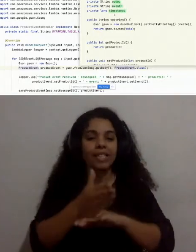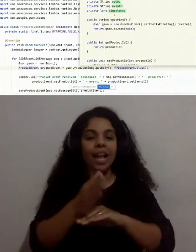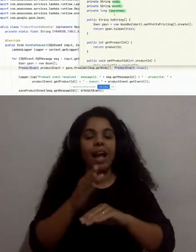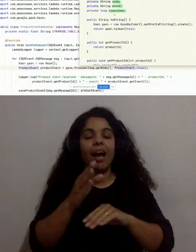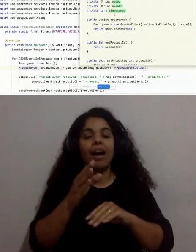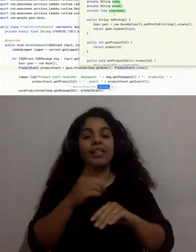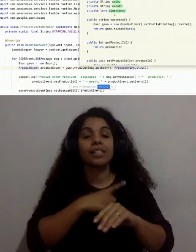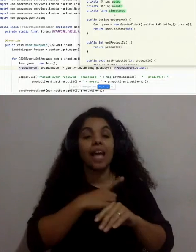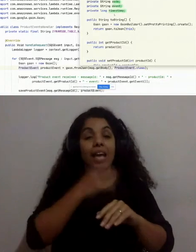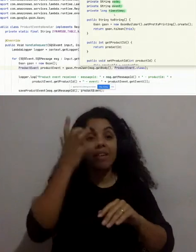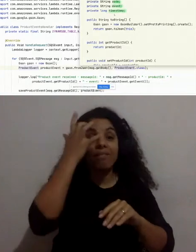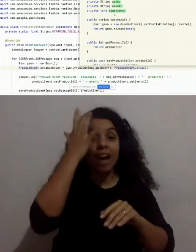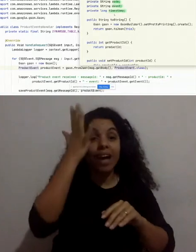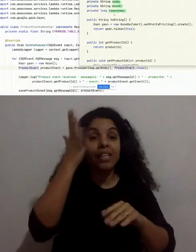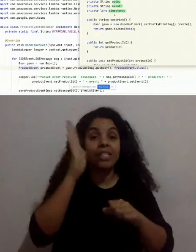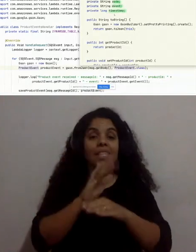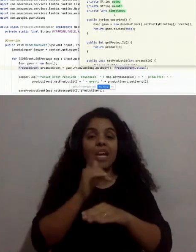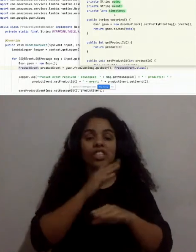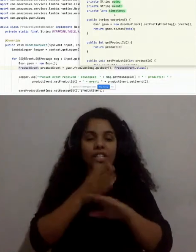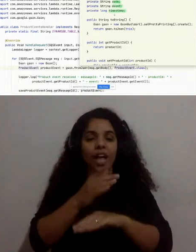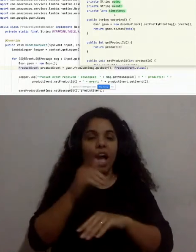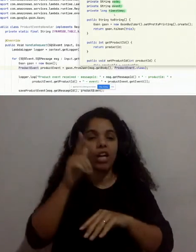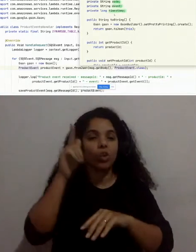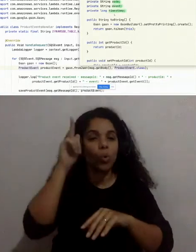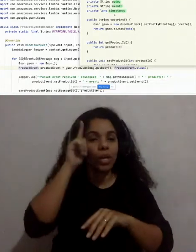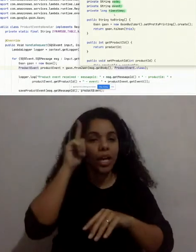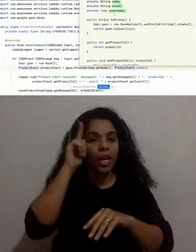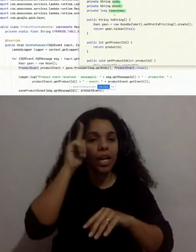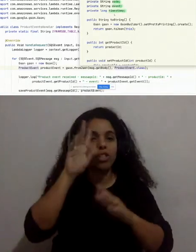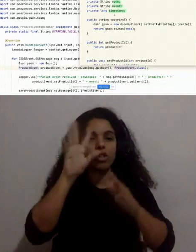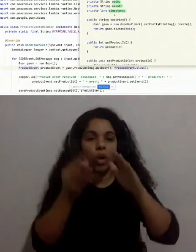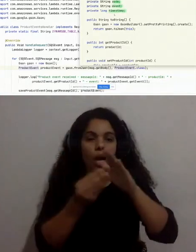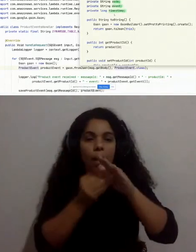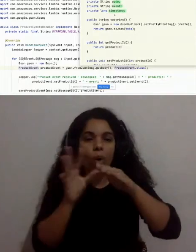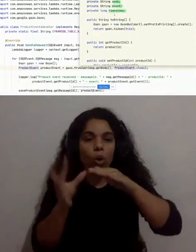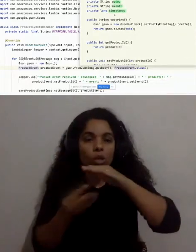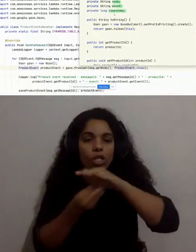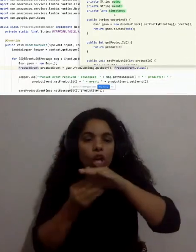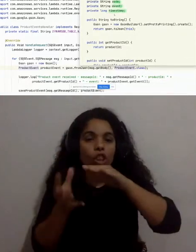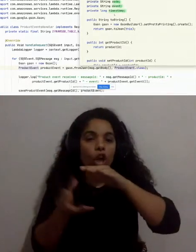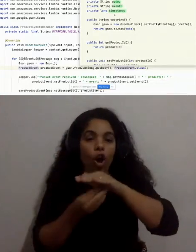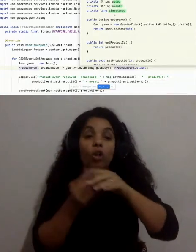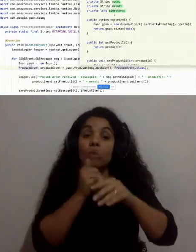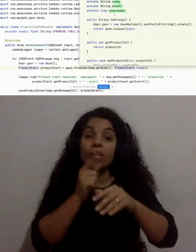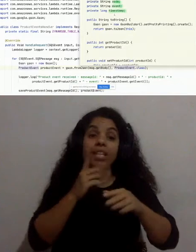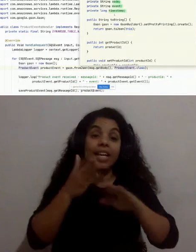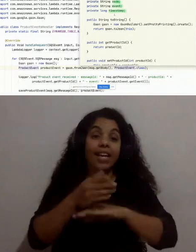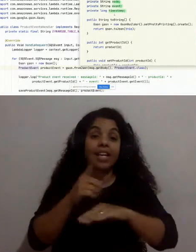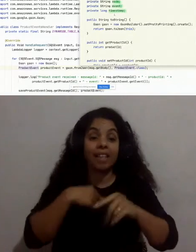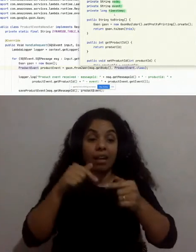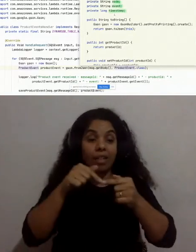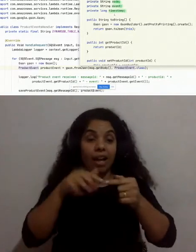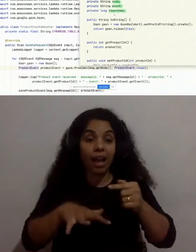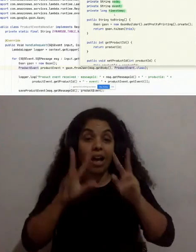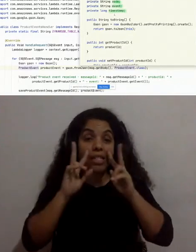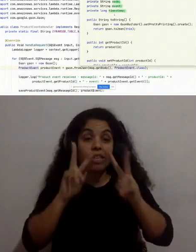tem facilidade de entrar lá no Git, no repositório, e consegue entrar na classe e ver o que está dentro